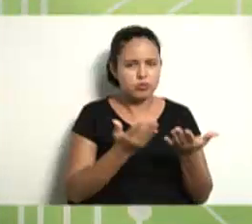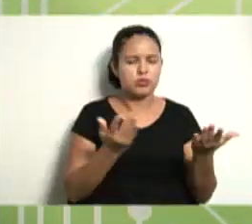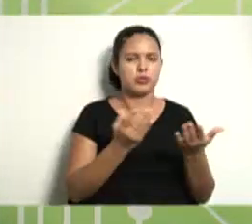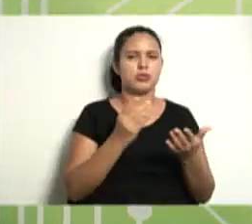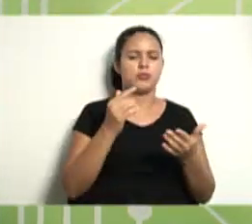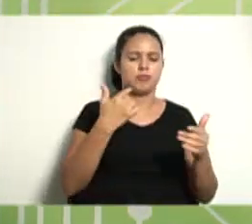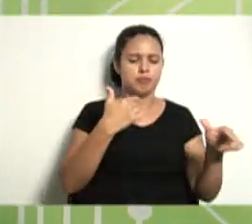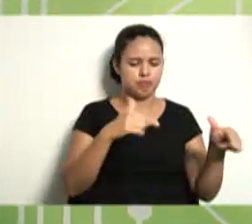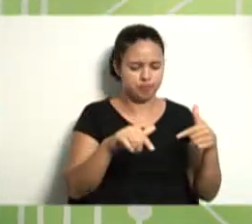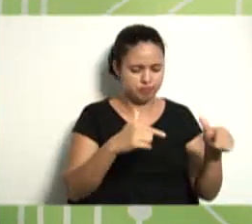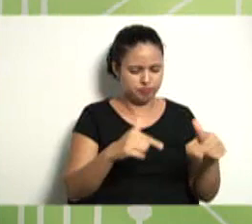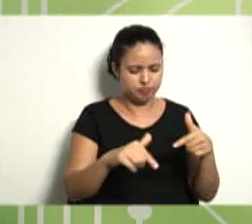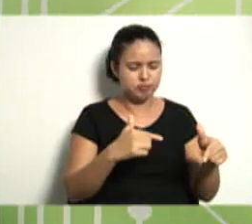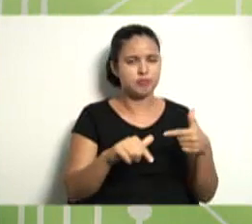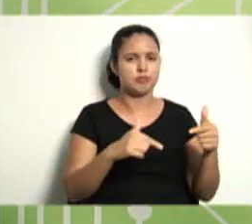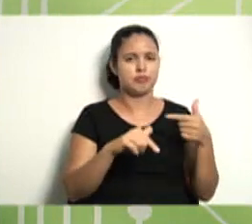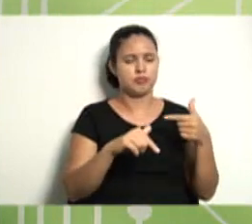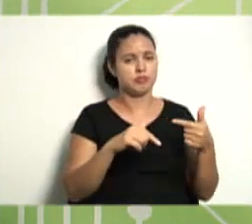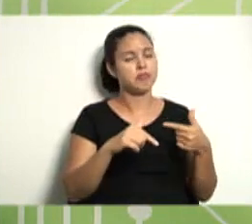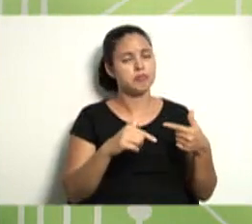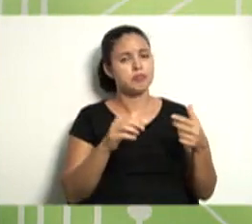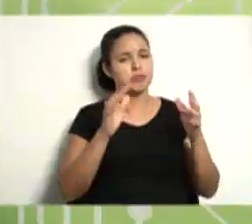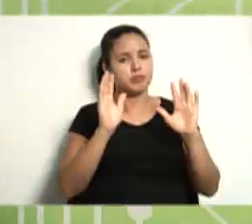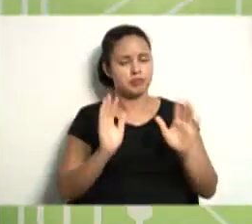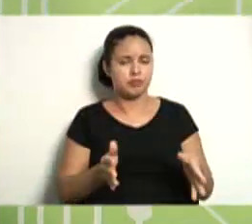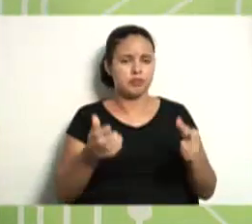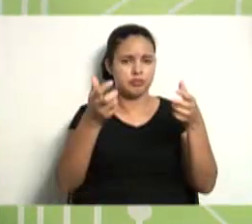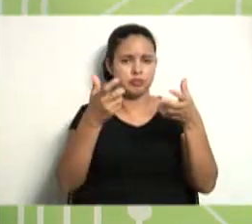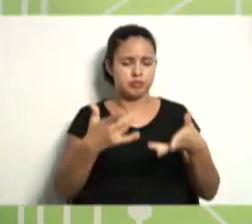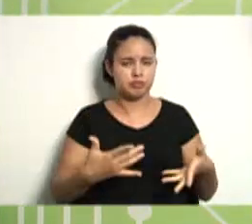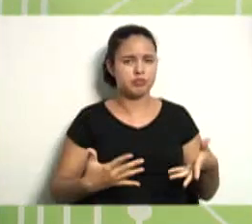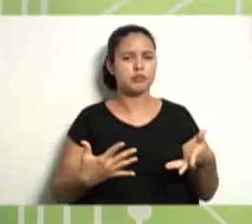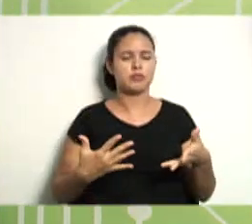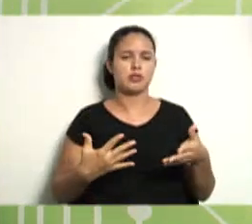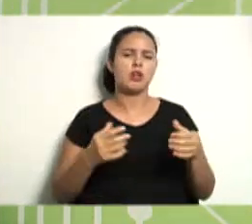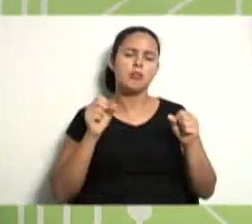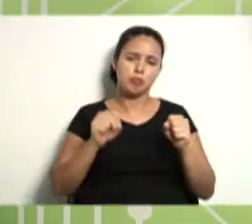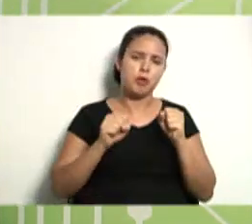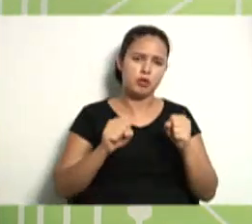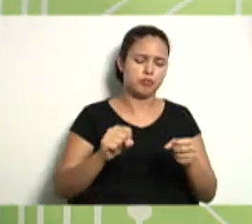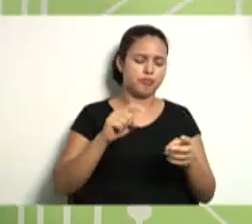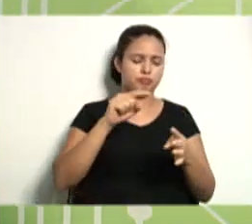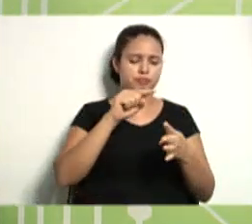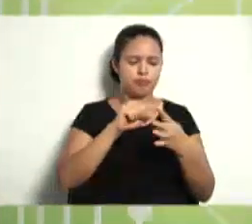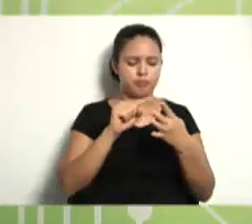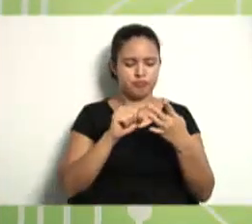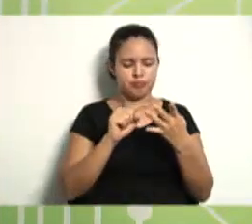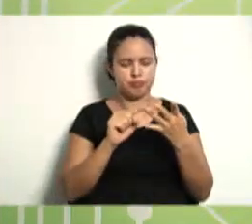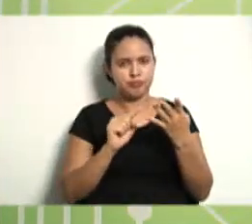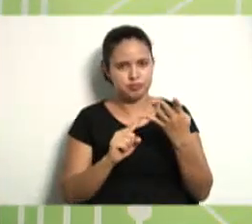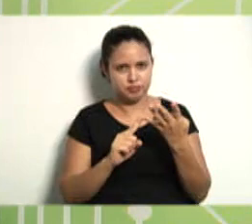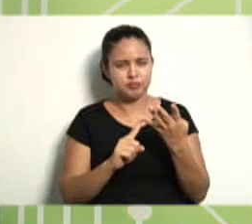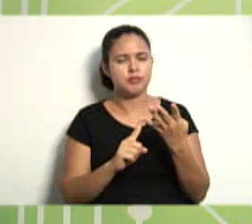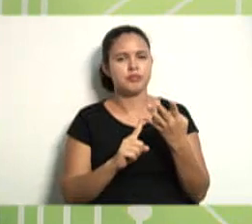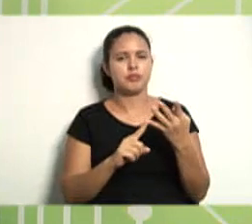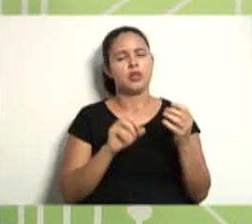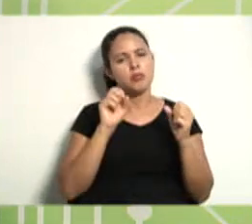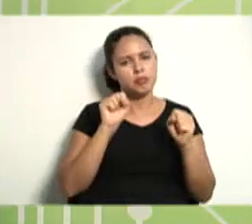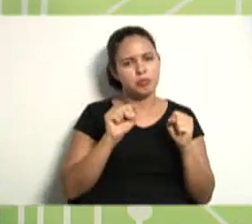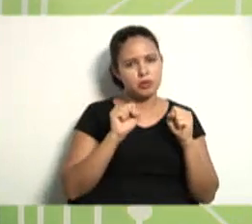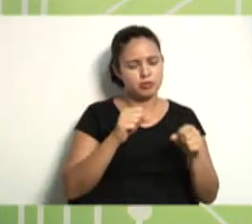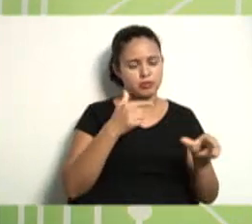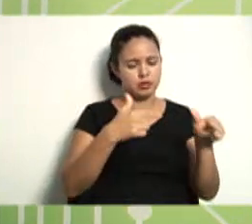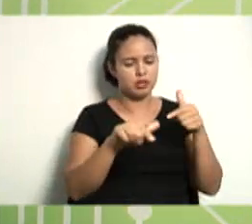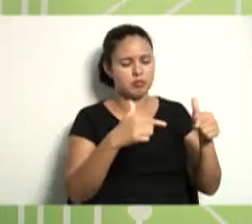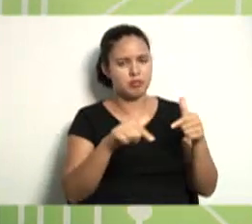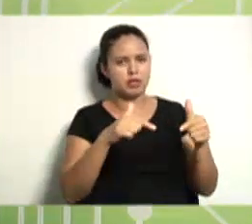o trabalho, como nós vimos no início da aula, pode ser muitas coisas. Uma forma de realizar sonhos, pode ser uma forma